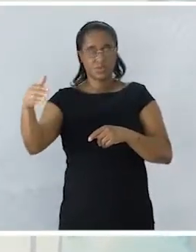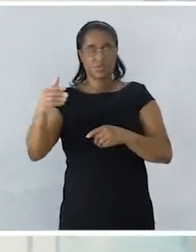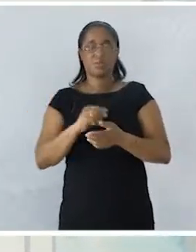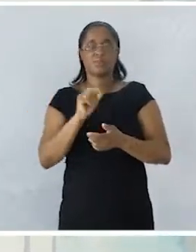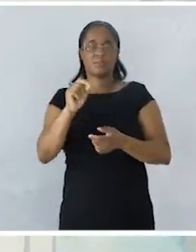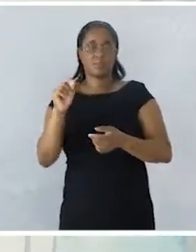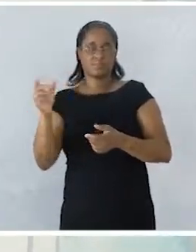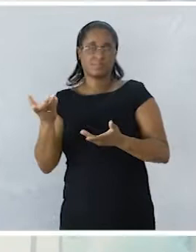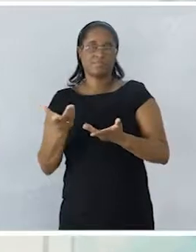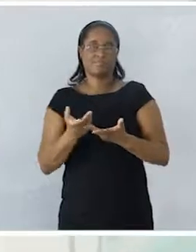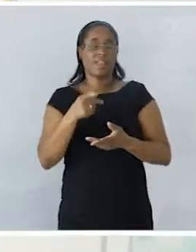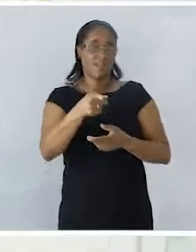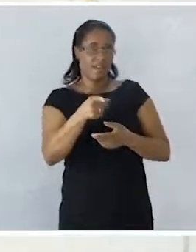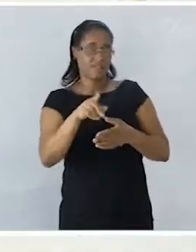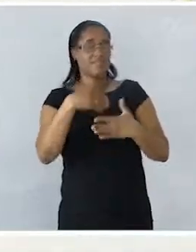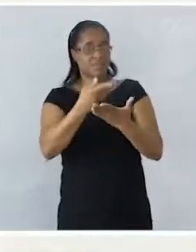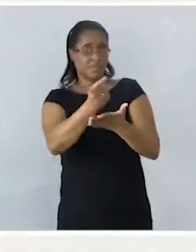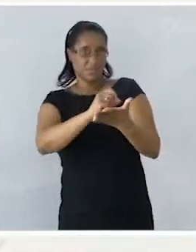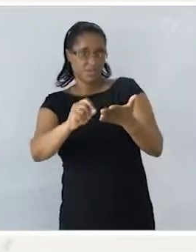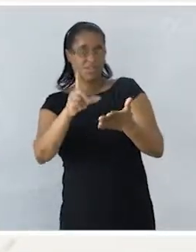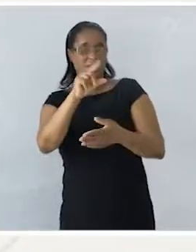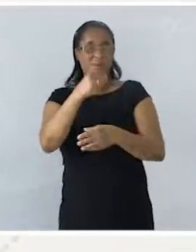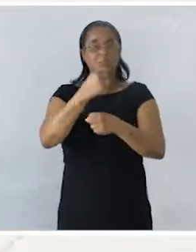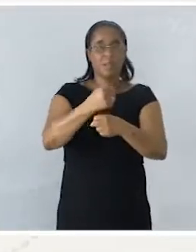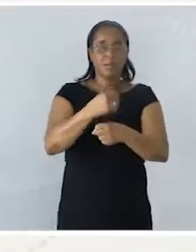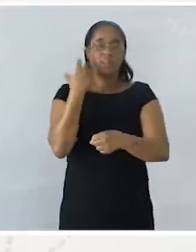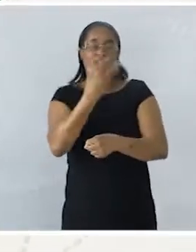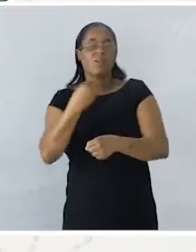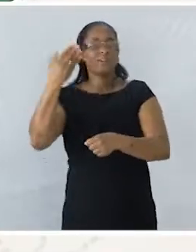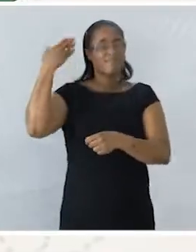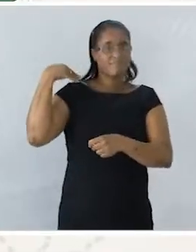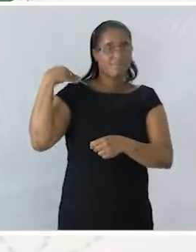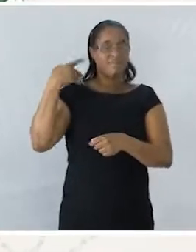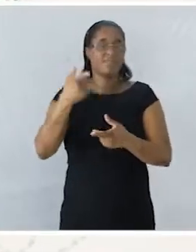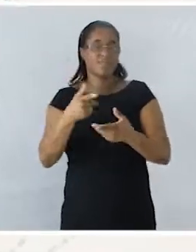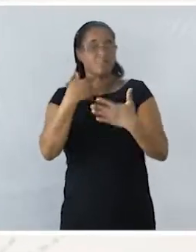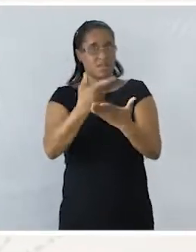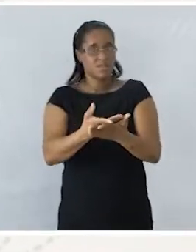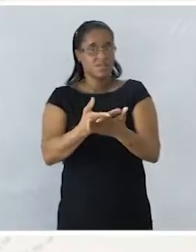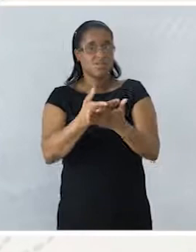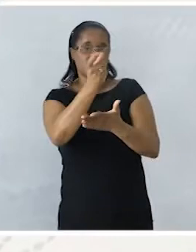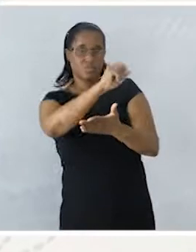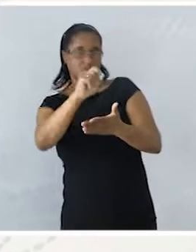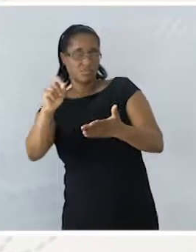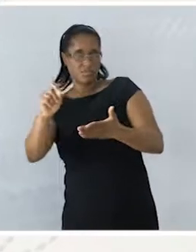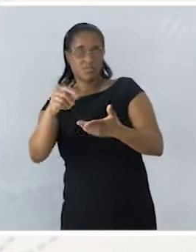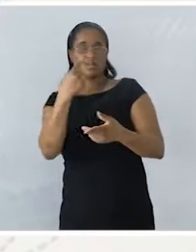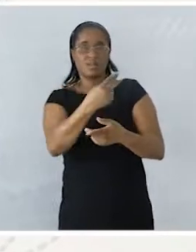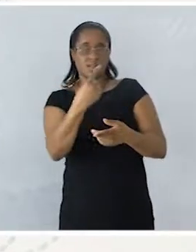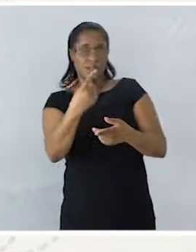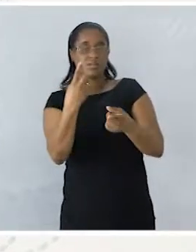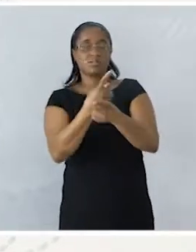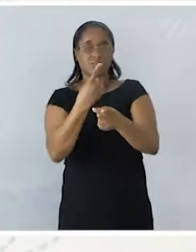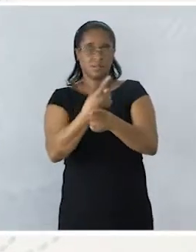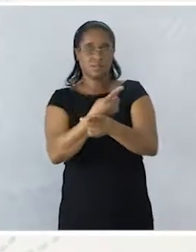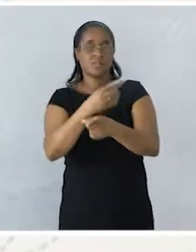sucessivamente. Essa representação também vimos na aula anterior, que é a representação em extensão. Cada elemento separado